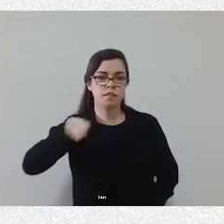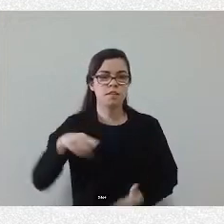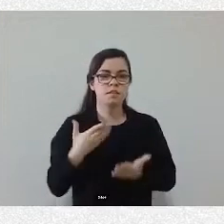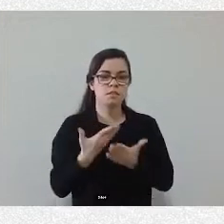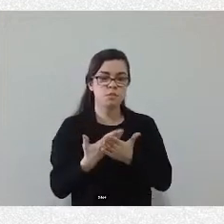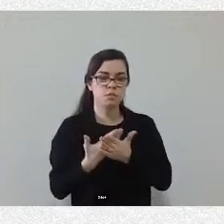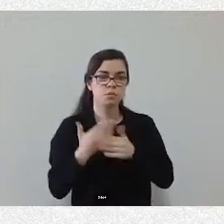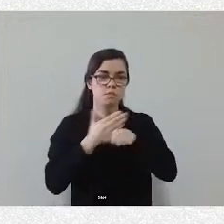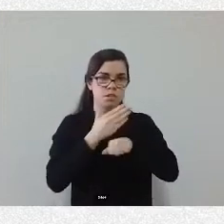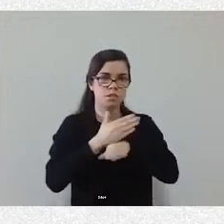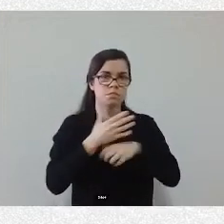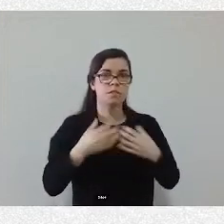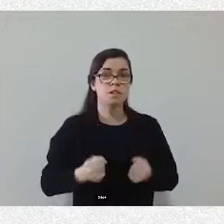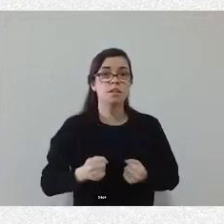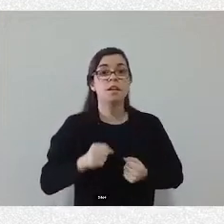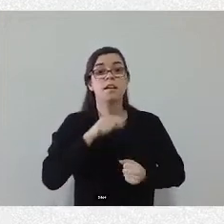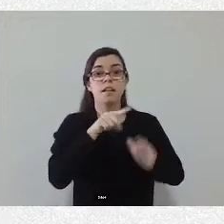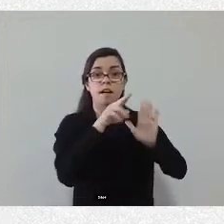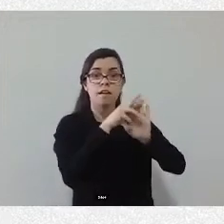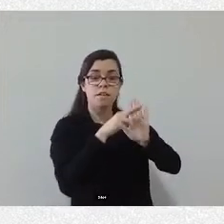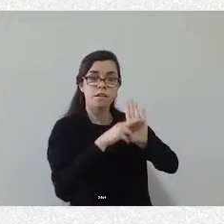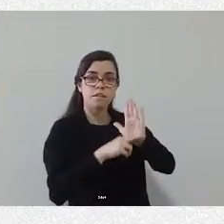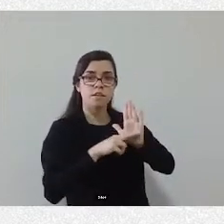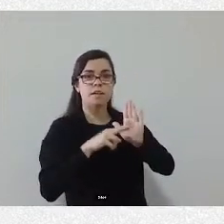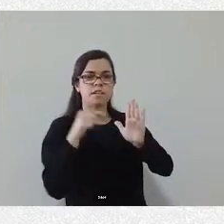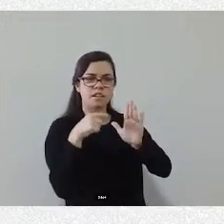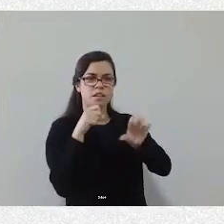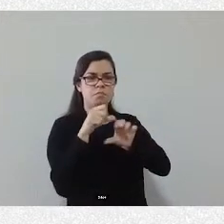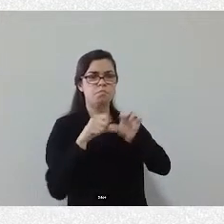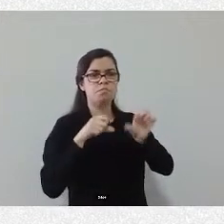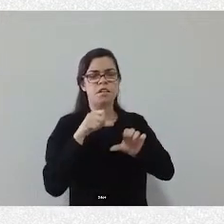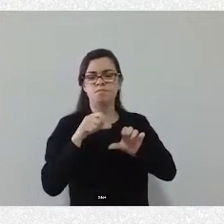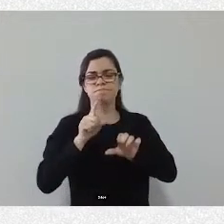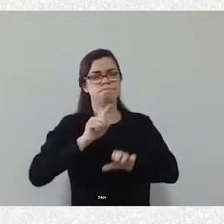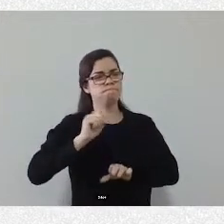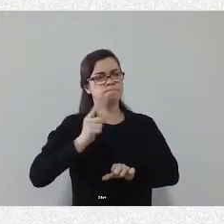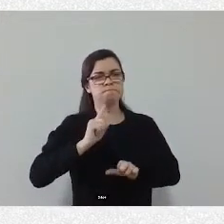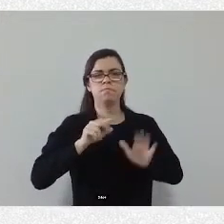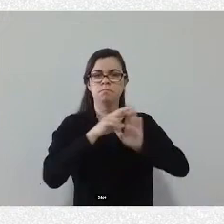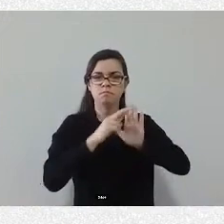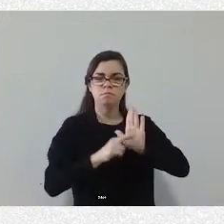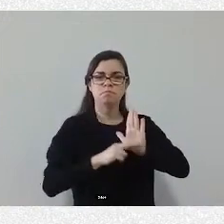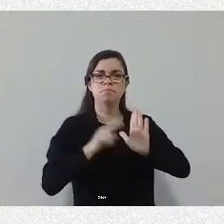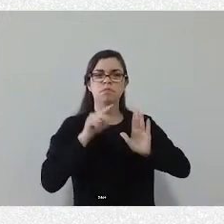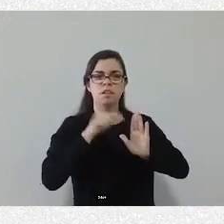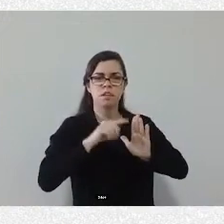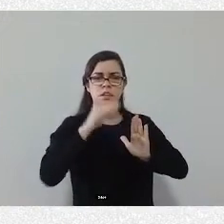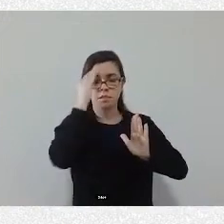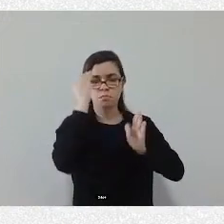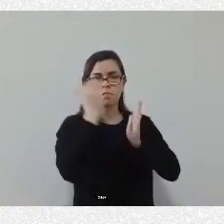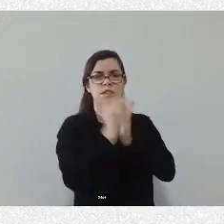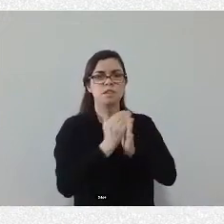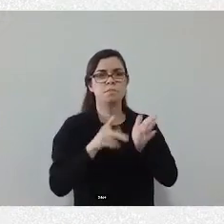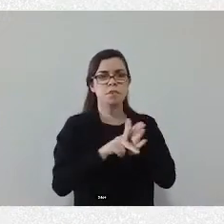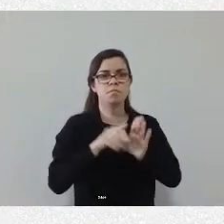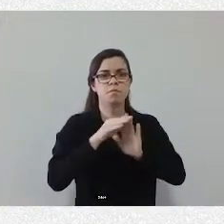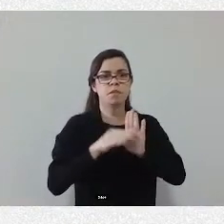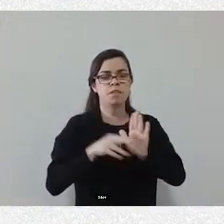tipo de protocolo, seja assistencial, seja de protocolo de imunizações do Programa Nacional de